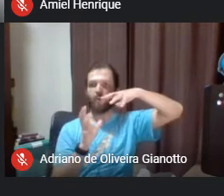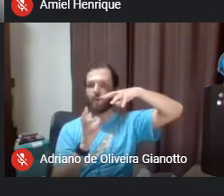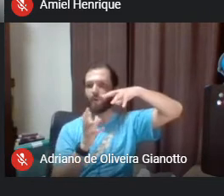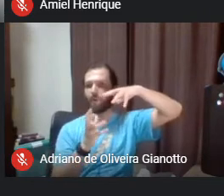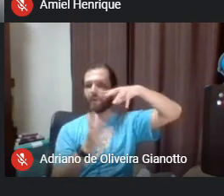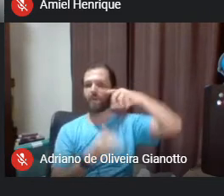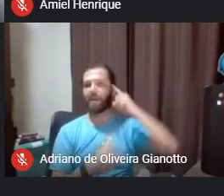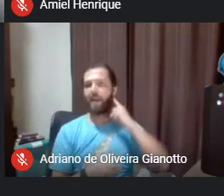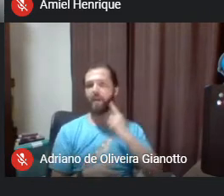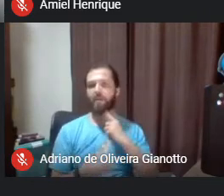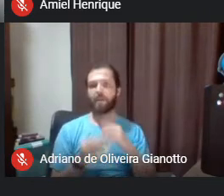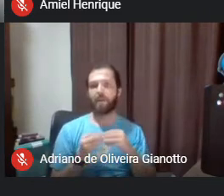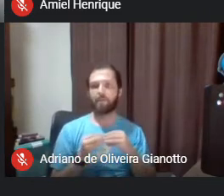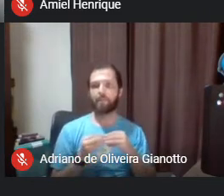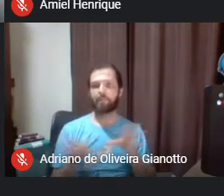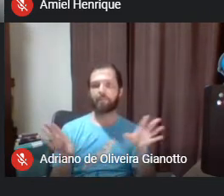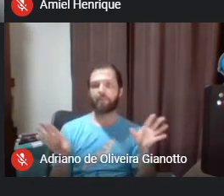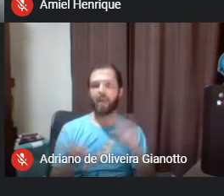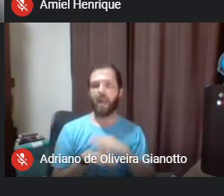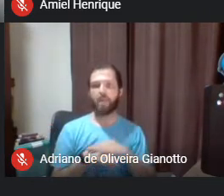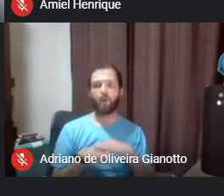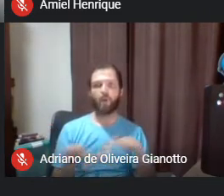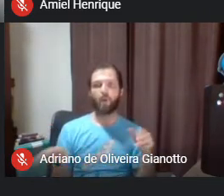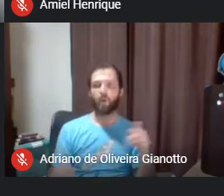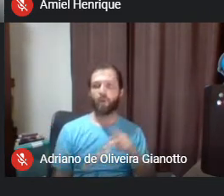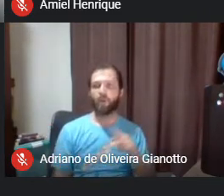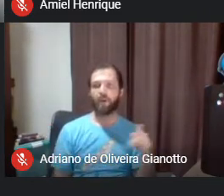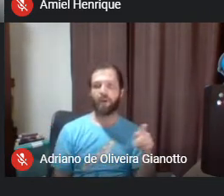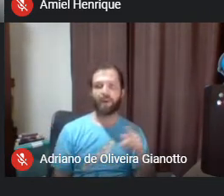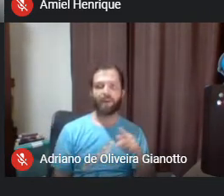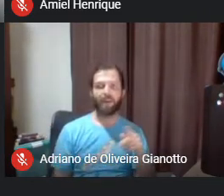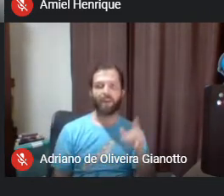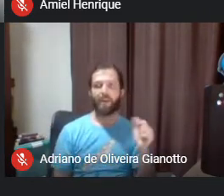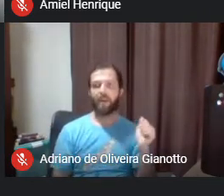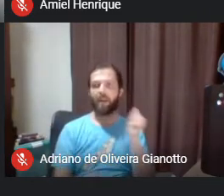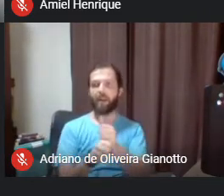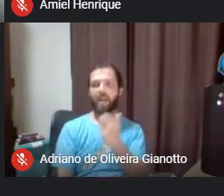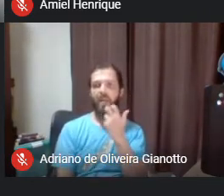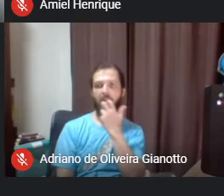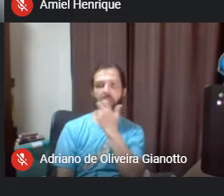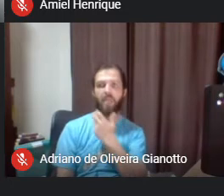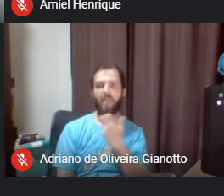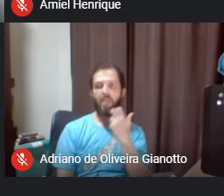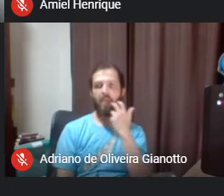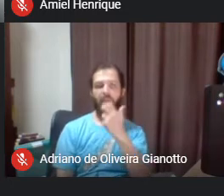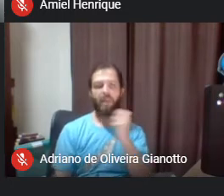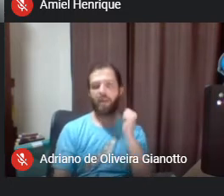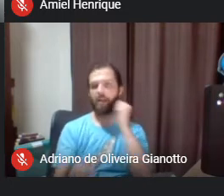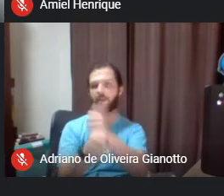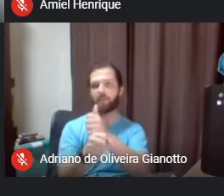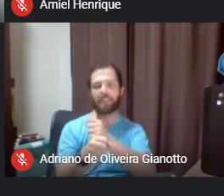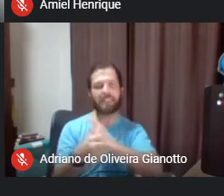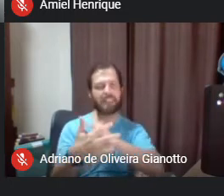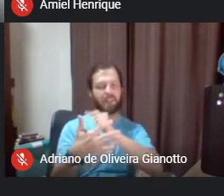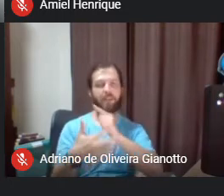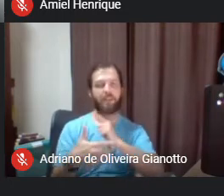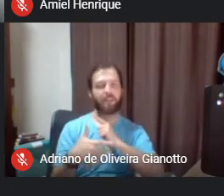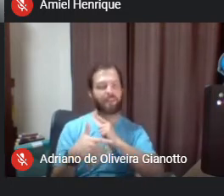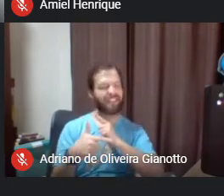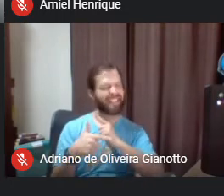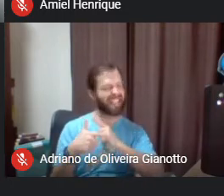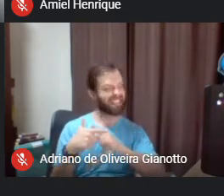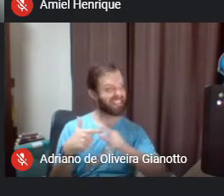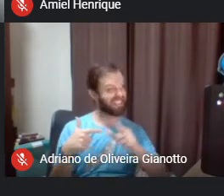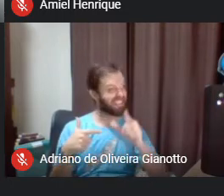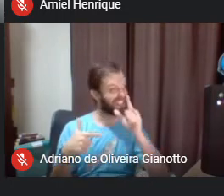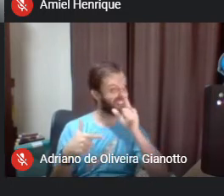um monte de gente embora, e isso foi disseminando. Isso gerou um prejuízo muito grande para a comunidade surda, e